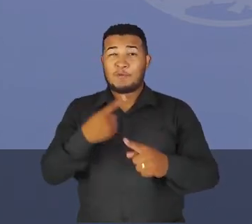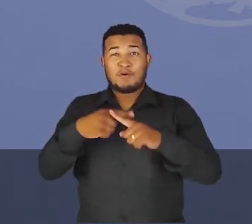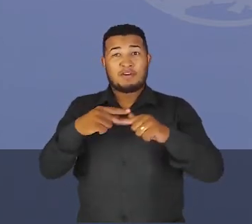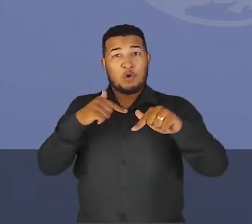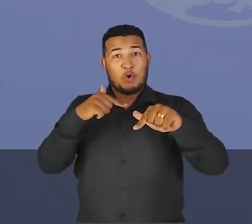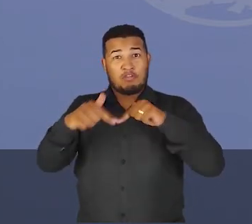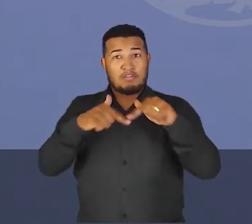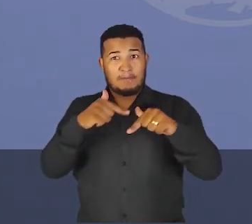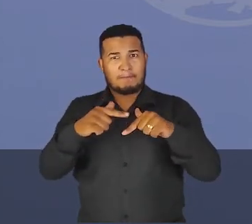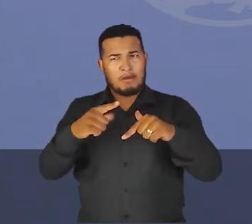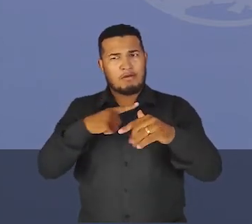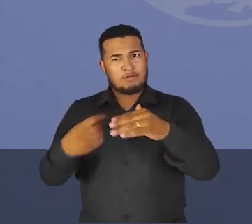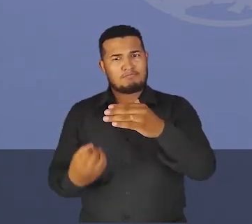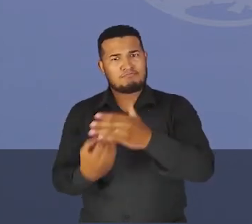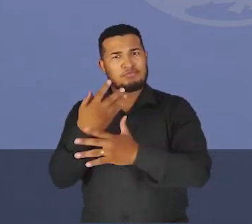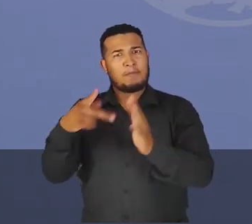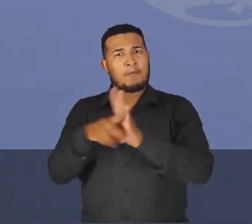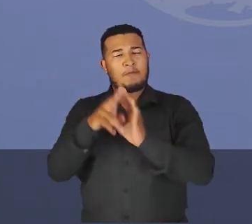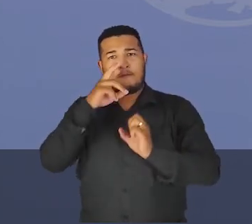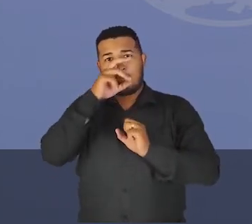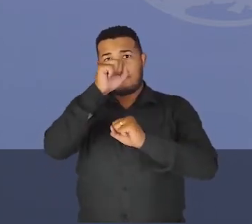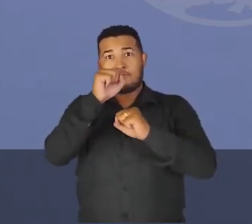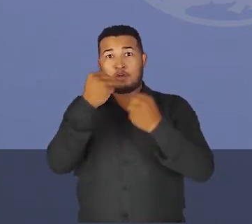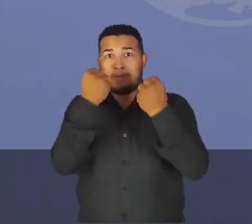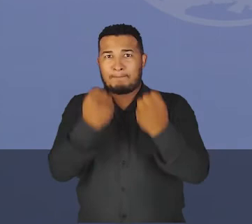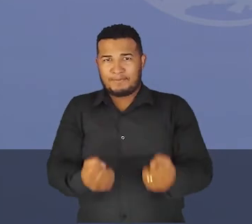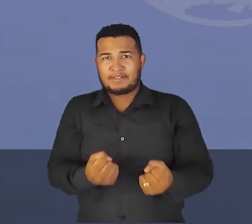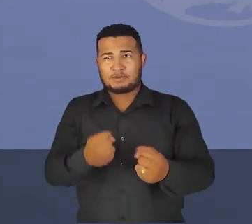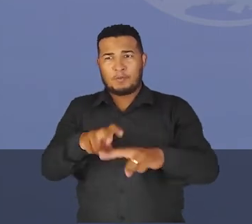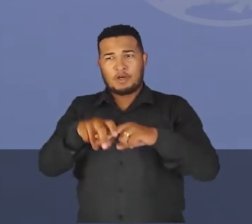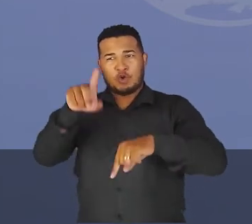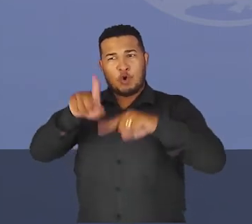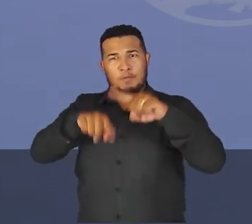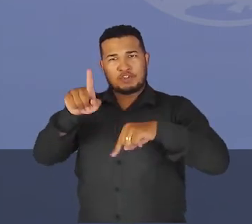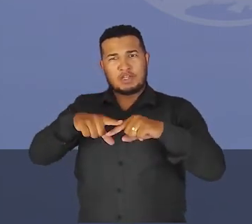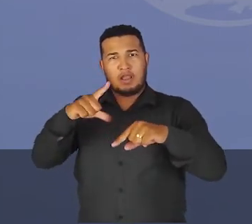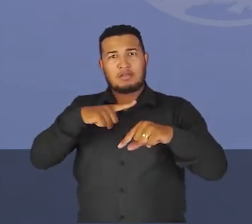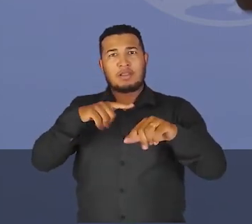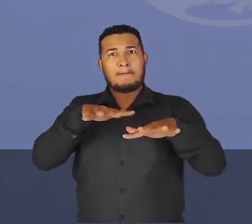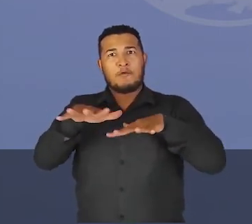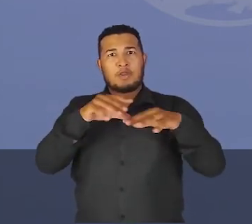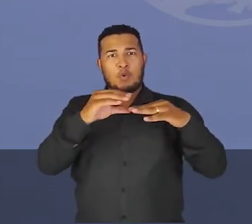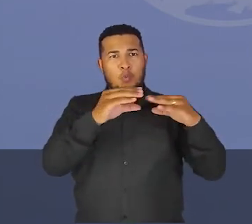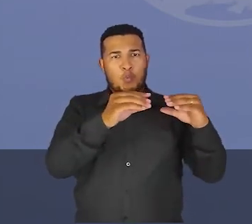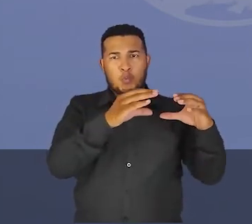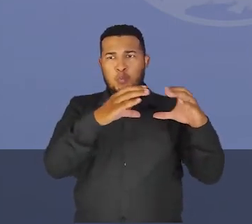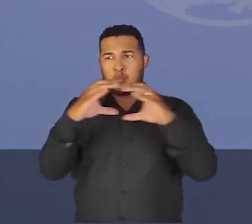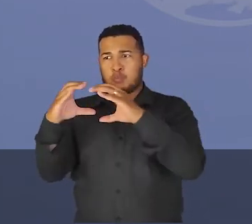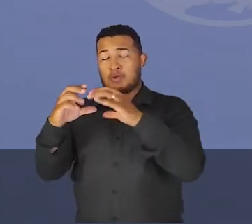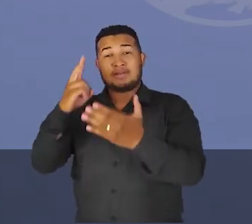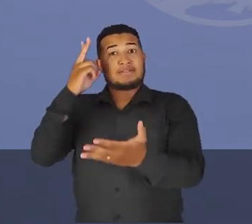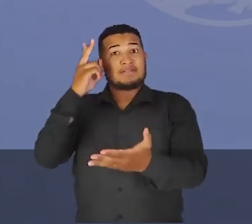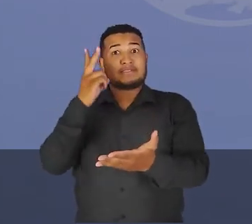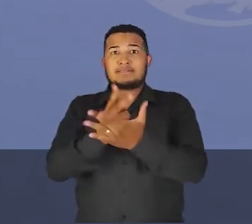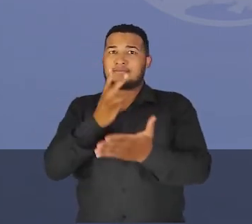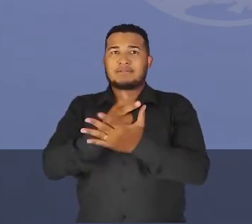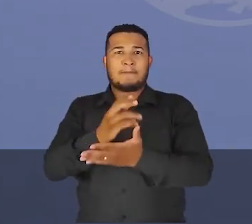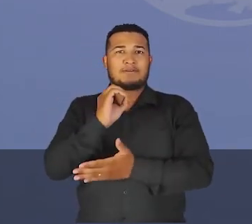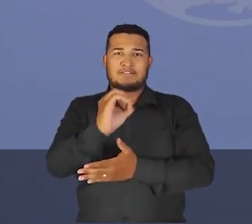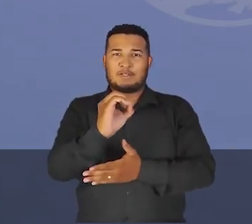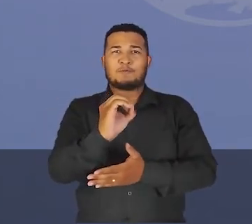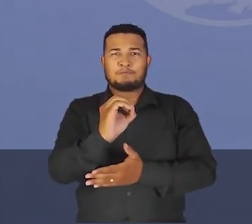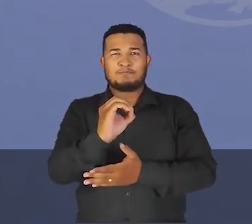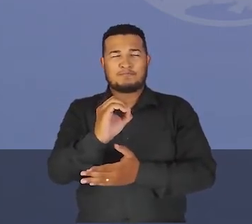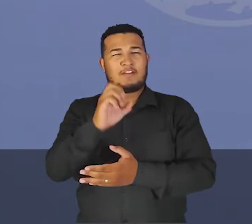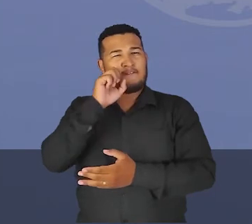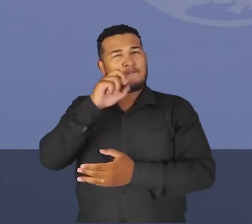trabalho gerado pela força-peso, quando o objeto anda na horizontal, é sempre zero. E nós acabamos